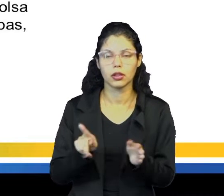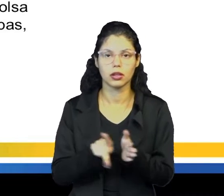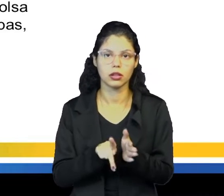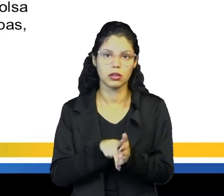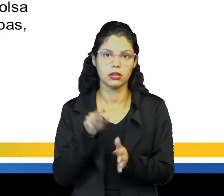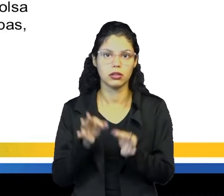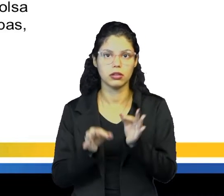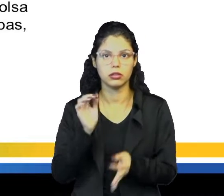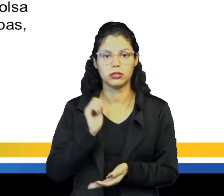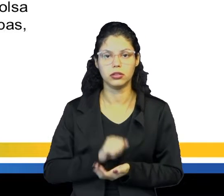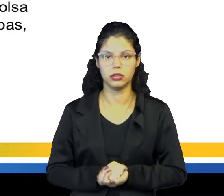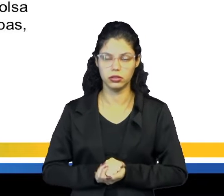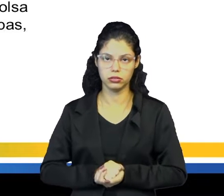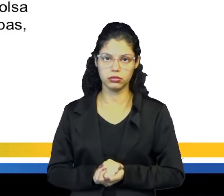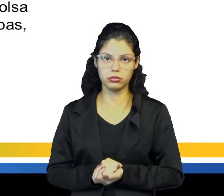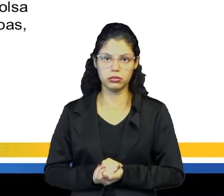jurídicos.